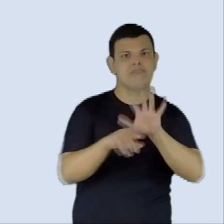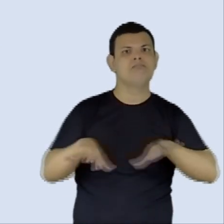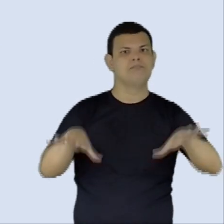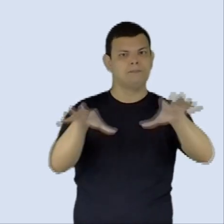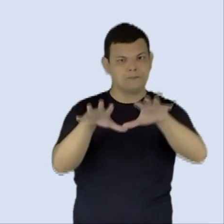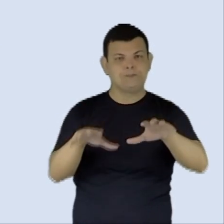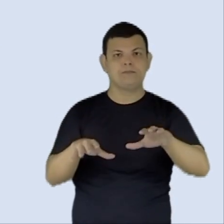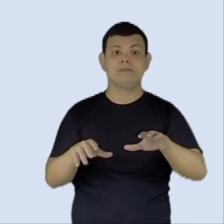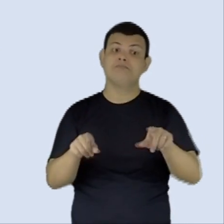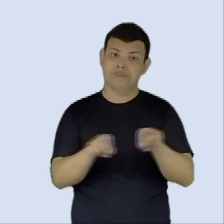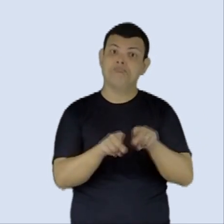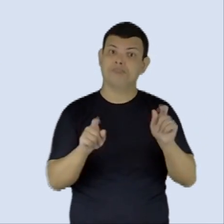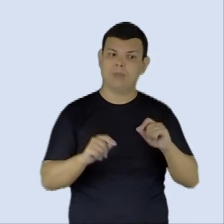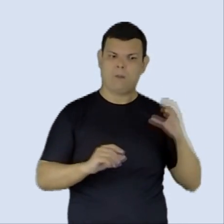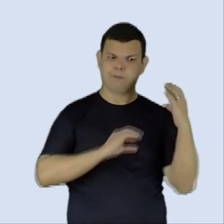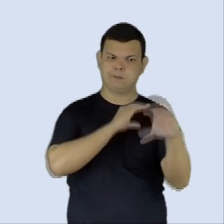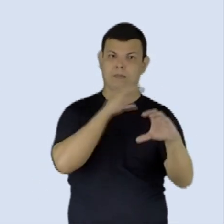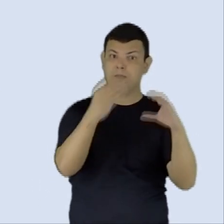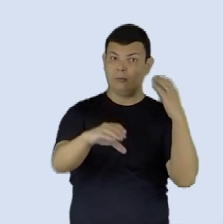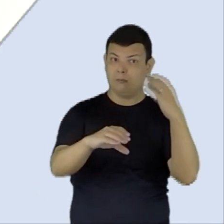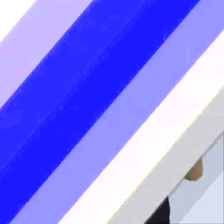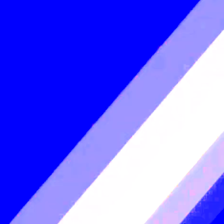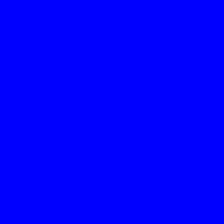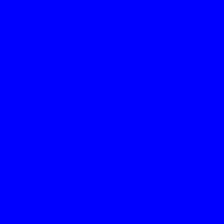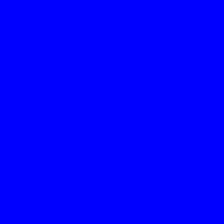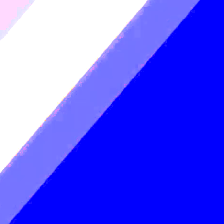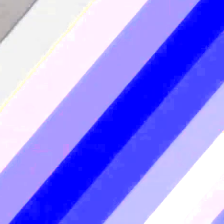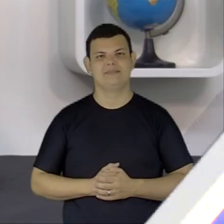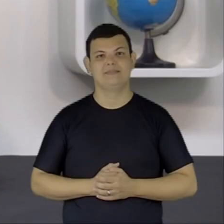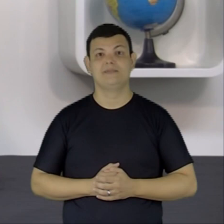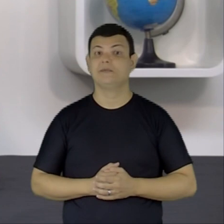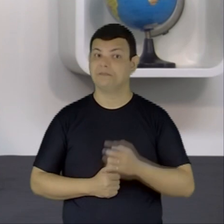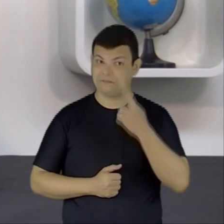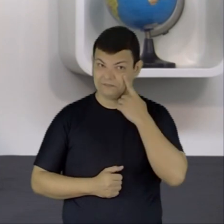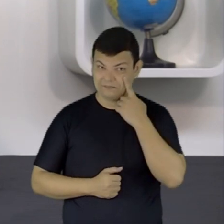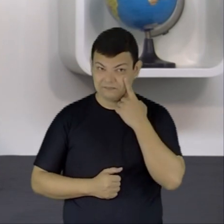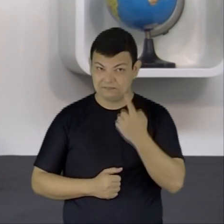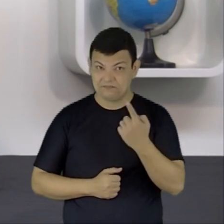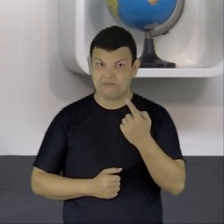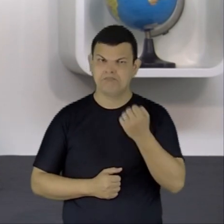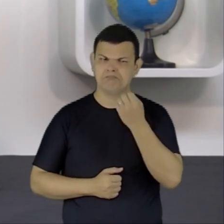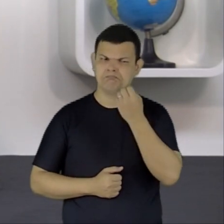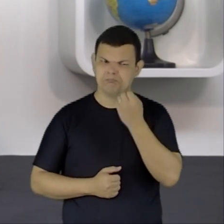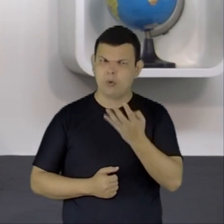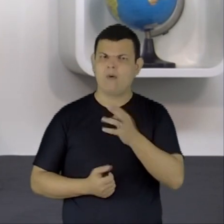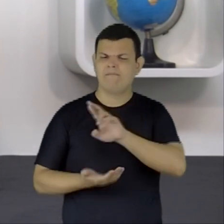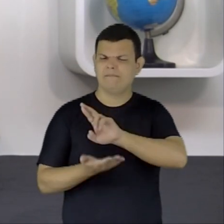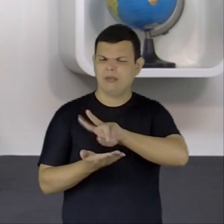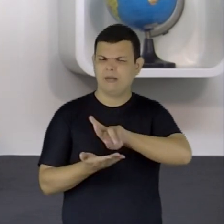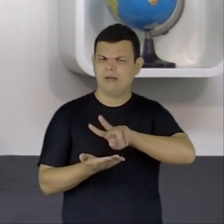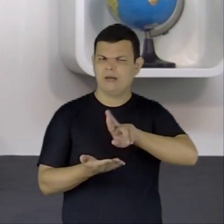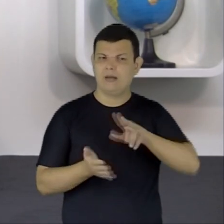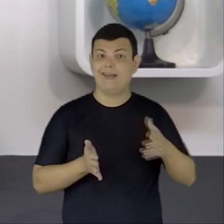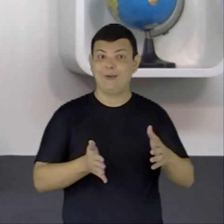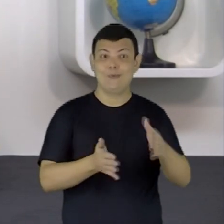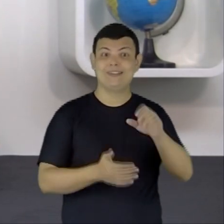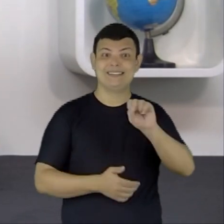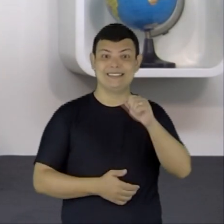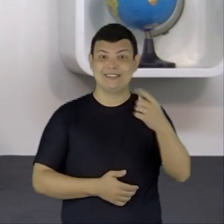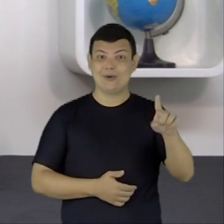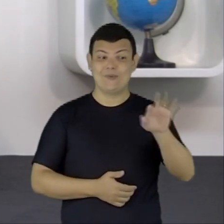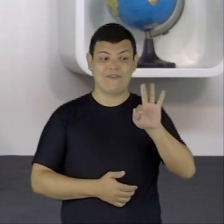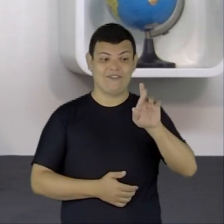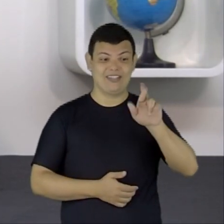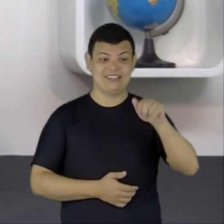outros investimentos estão previstos para este ano. Viram quanto benefício o Rio São Francisco está trazendo para